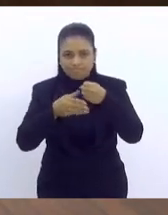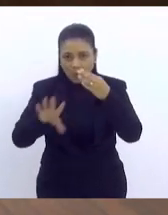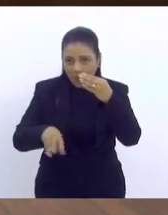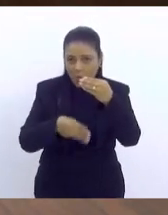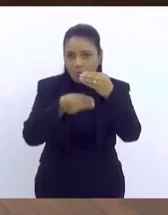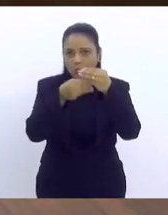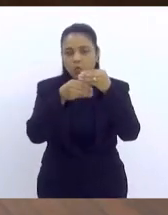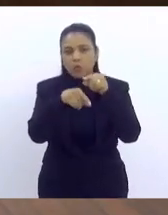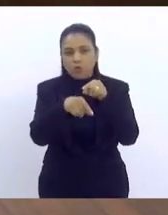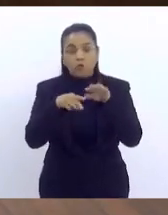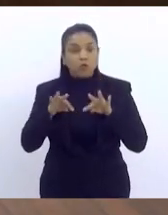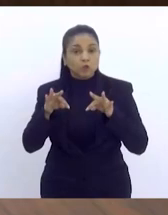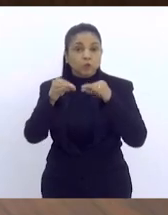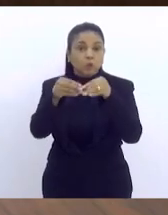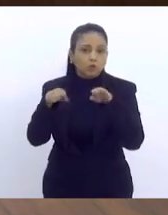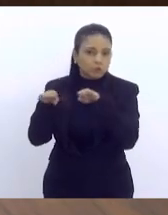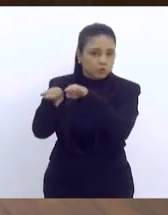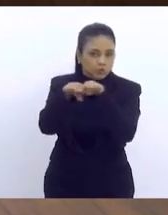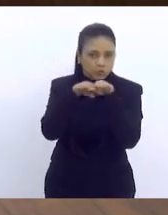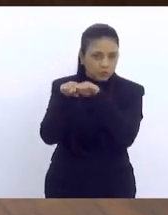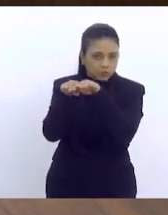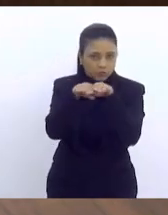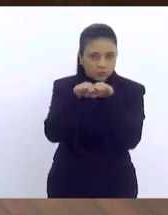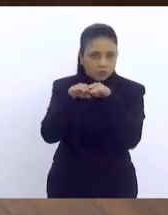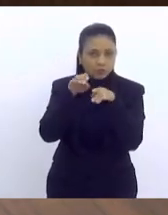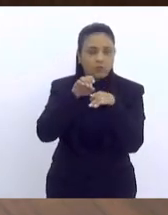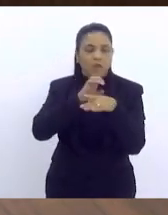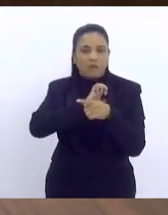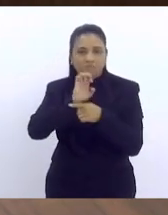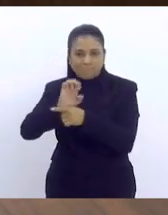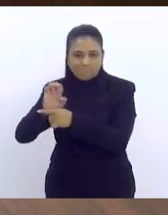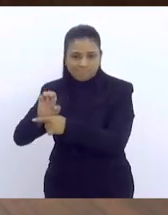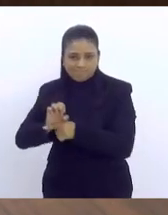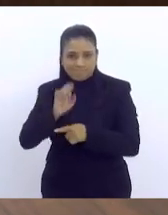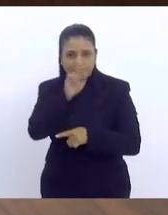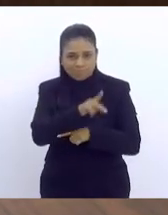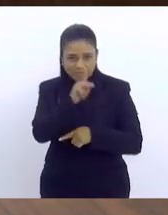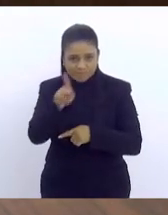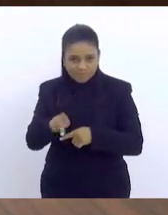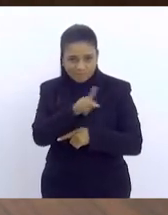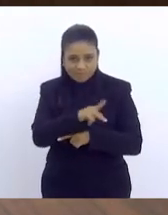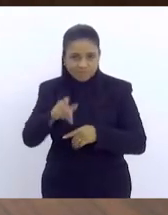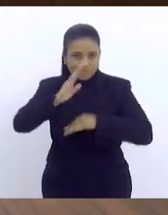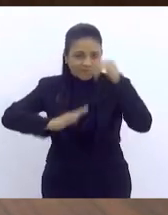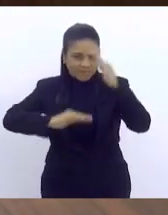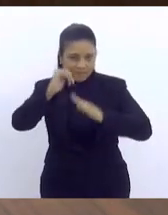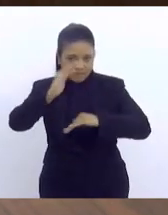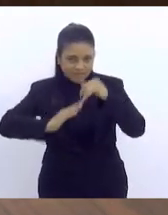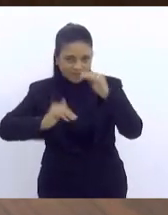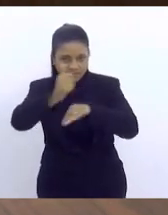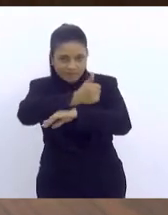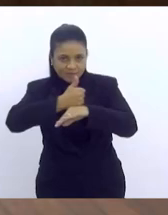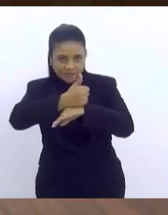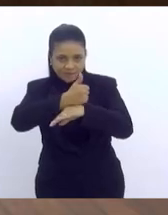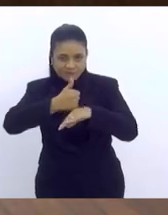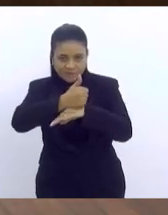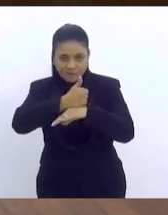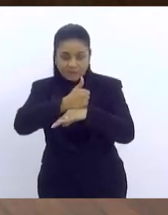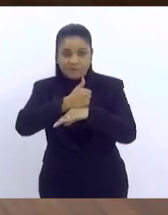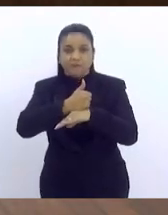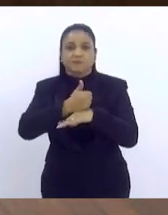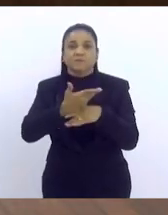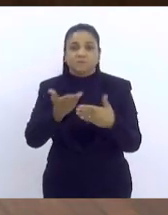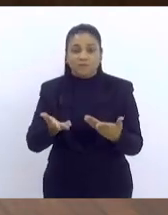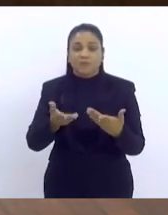seja feito para todos da rede estadual de educação todos da rede estadual de educação e que